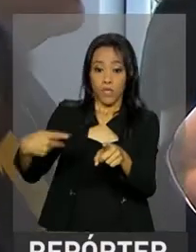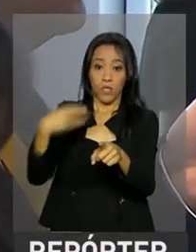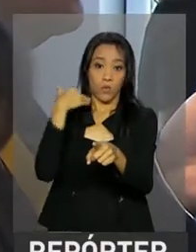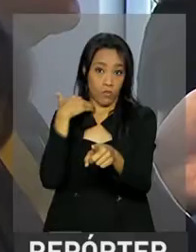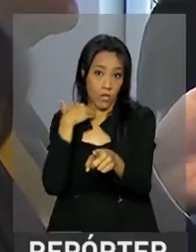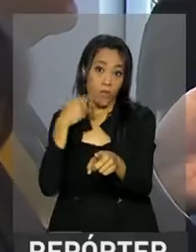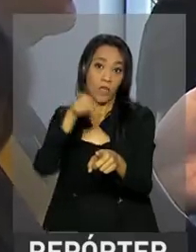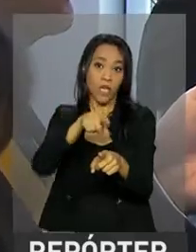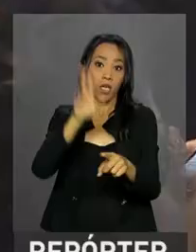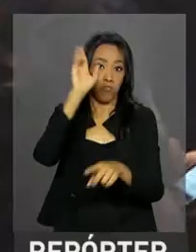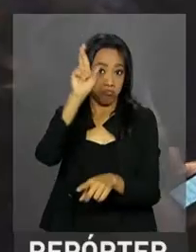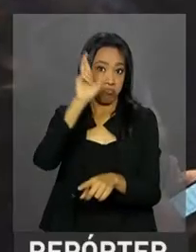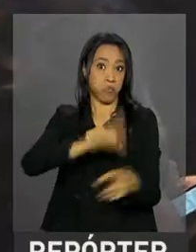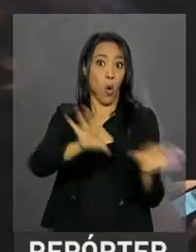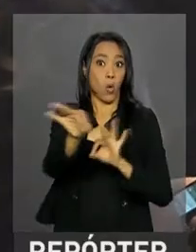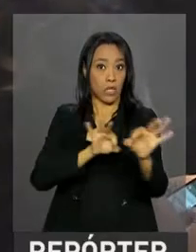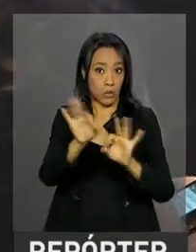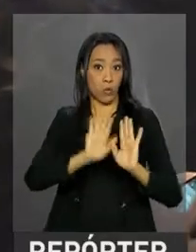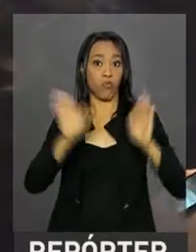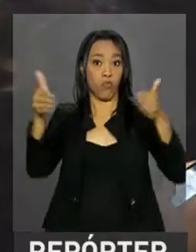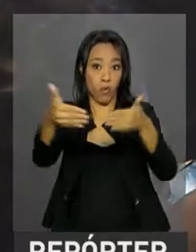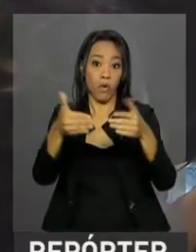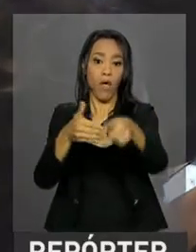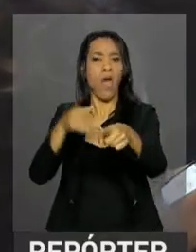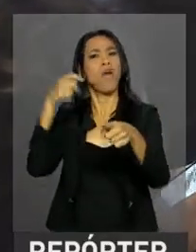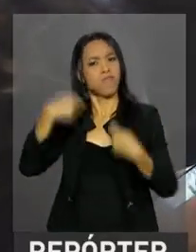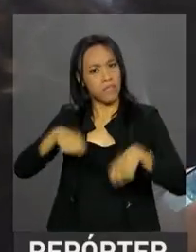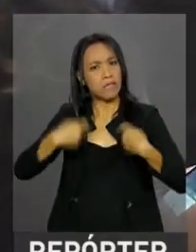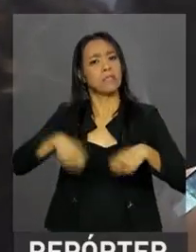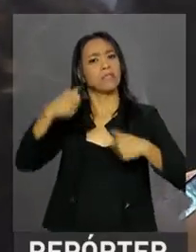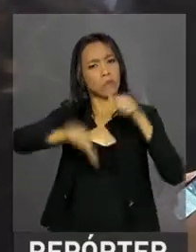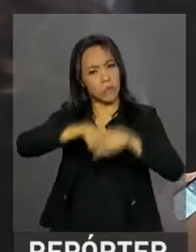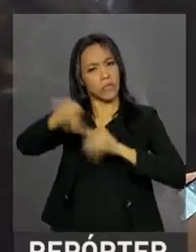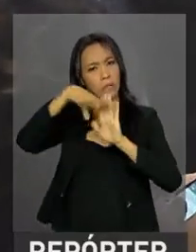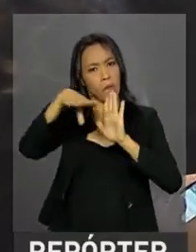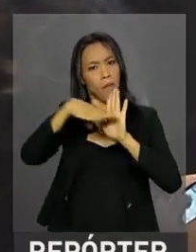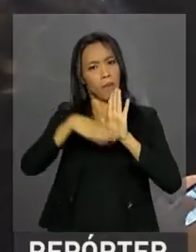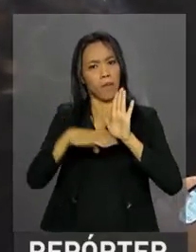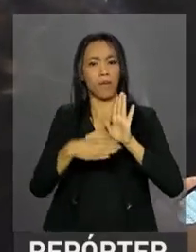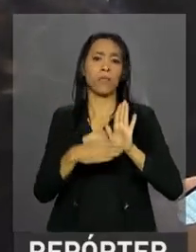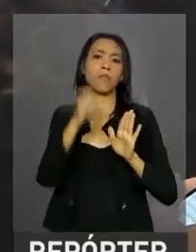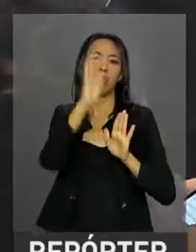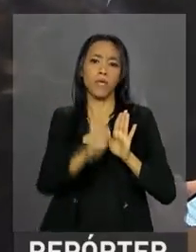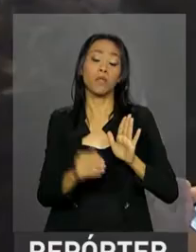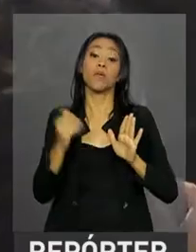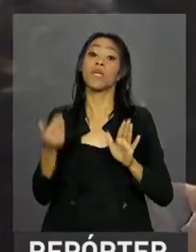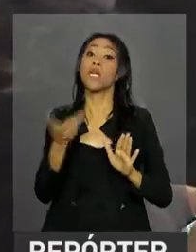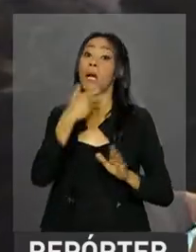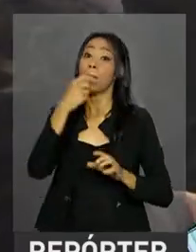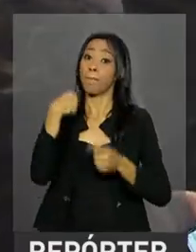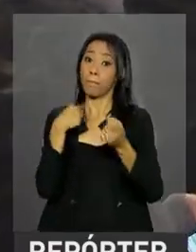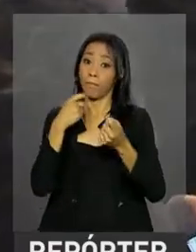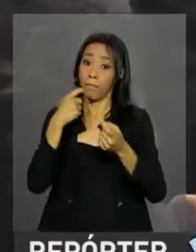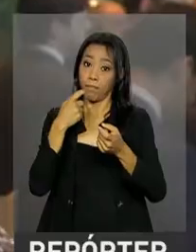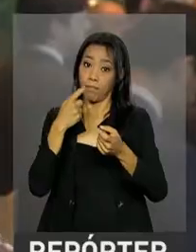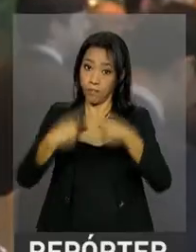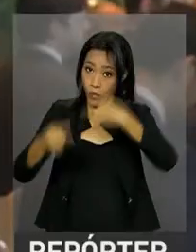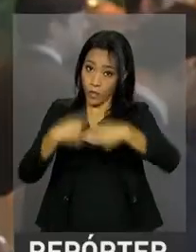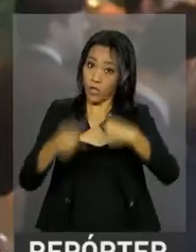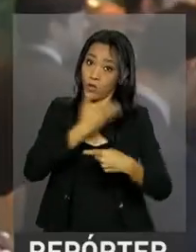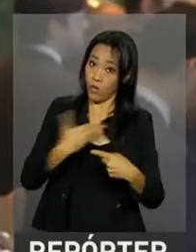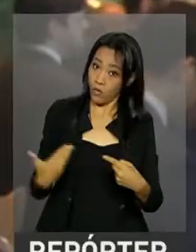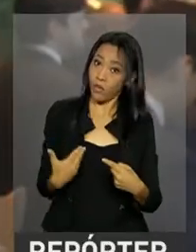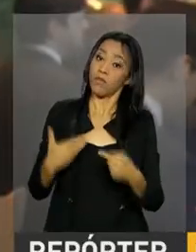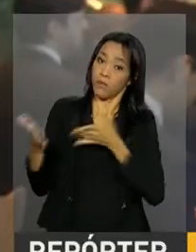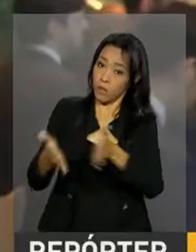de Empresários e Investidores, as reformas são mesmo necessárias ao país e a política econômica do governo está no caminho certo.